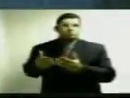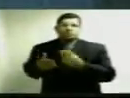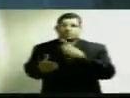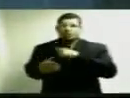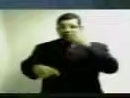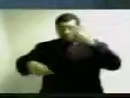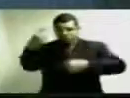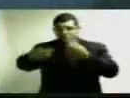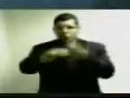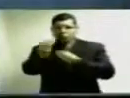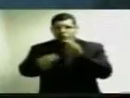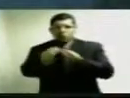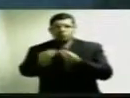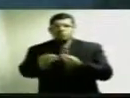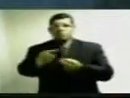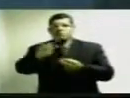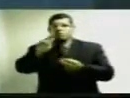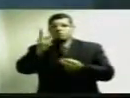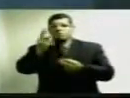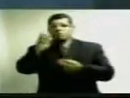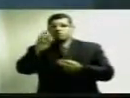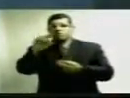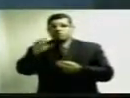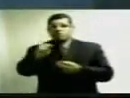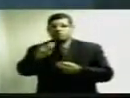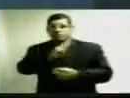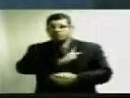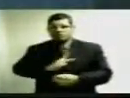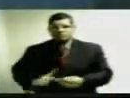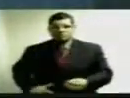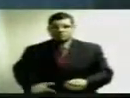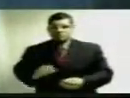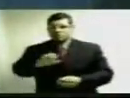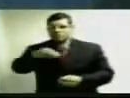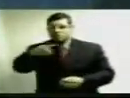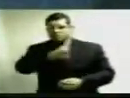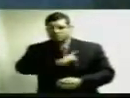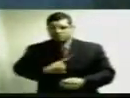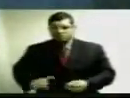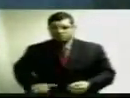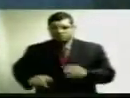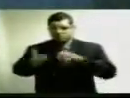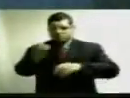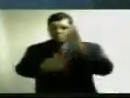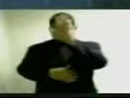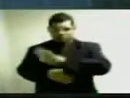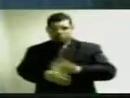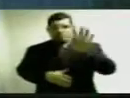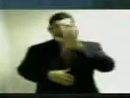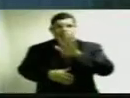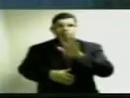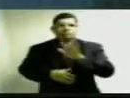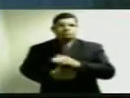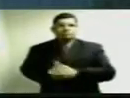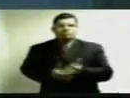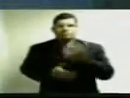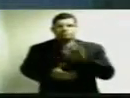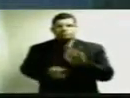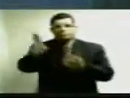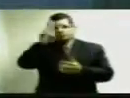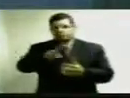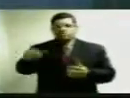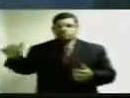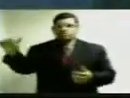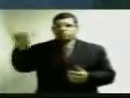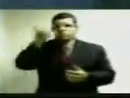Tem político como o senhor Henrique Eduardo Alves, presidente da Câmara dos Deputados no Congresso Nacional, que usa